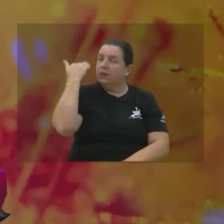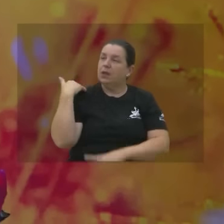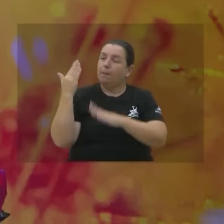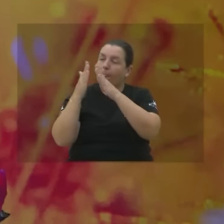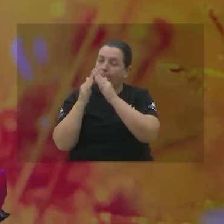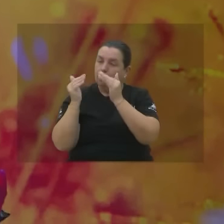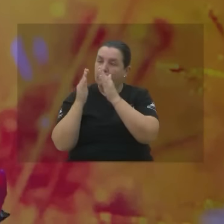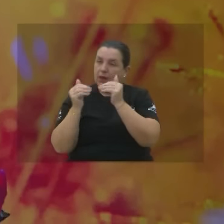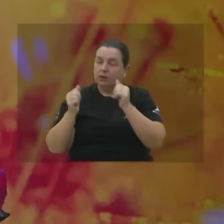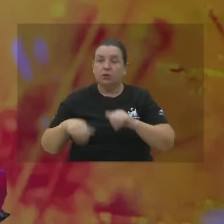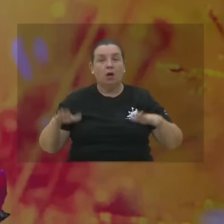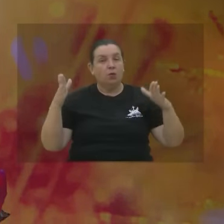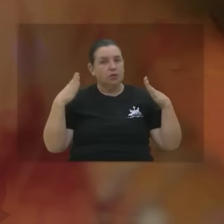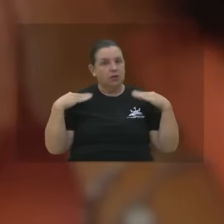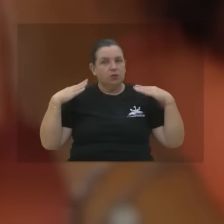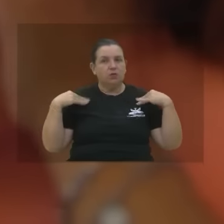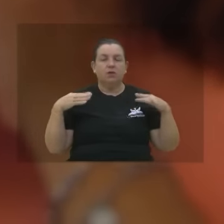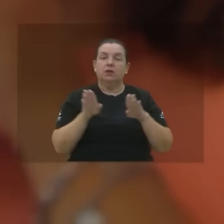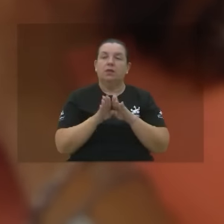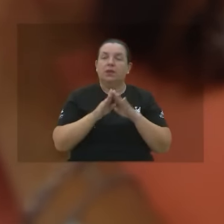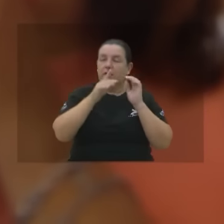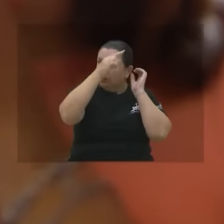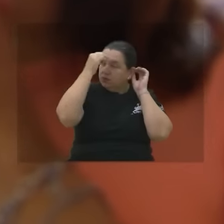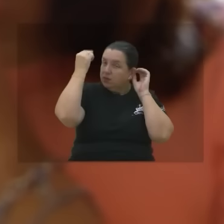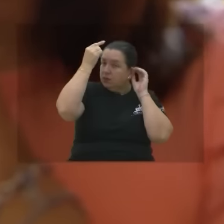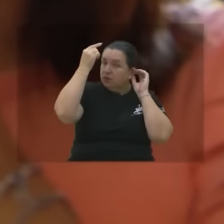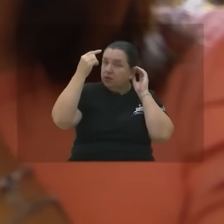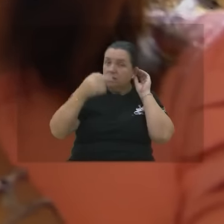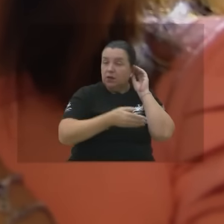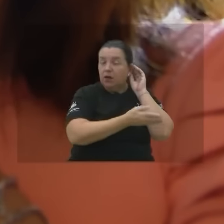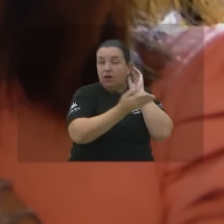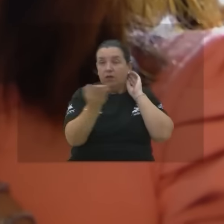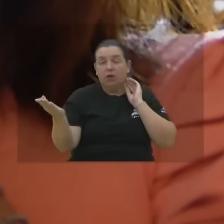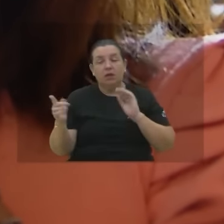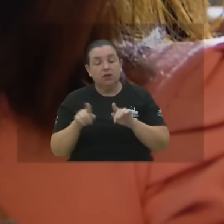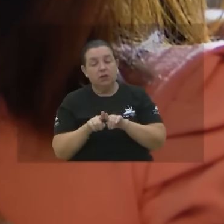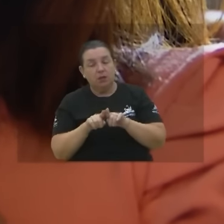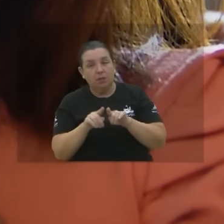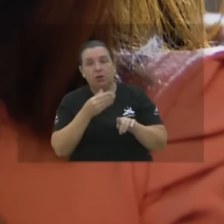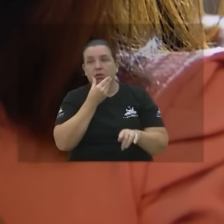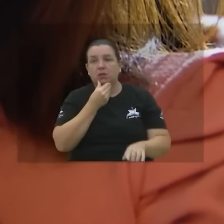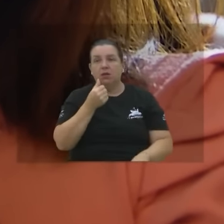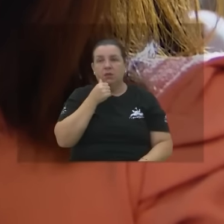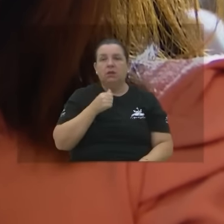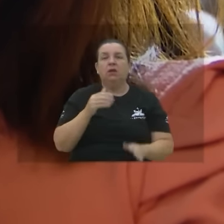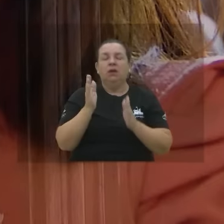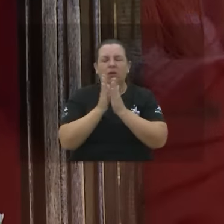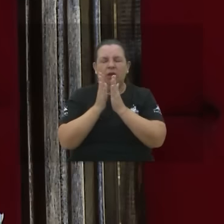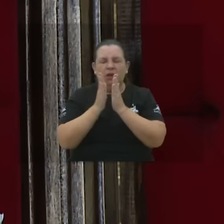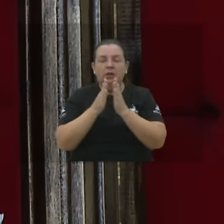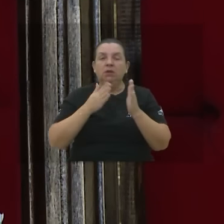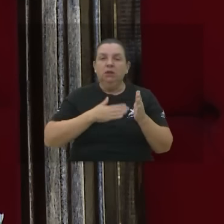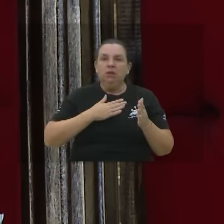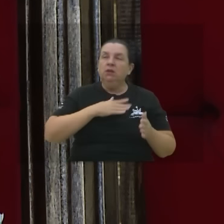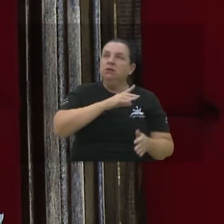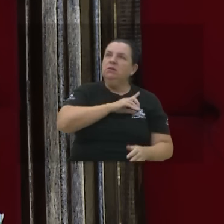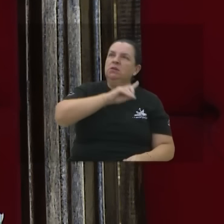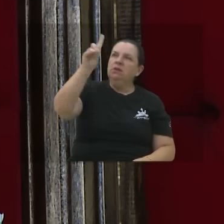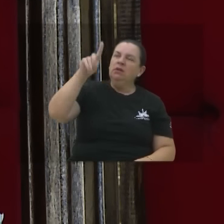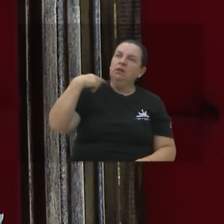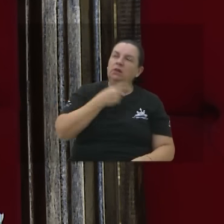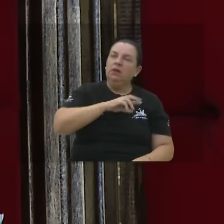Virgem Maria, aos anjos e santos, e a vós, irmãos e irmãs, que rogueis por mim